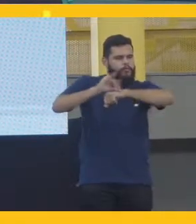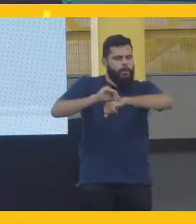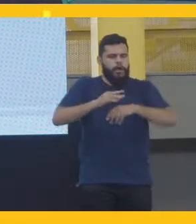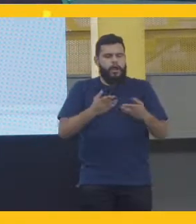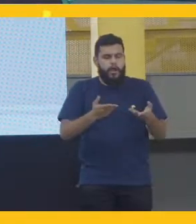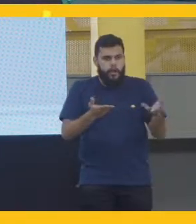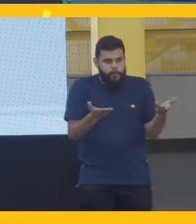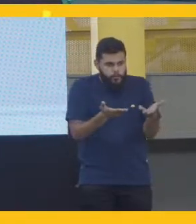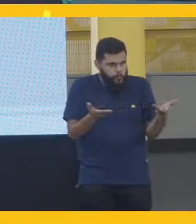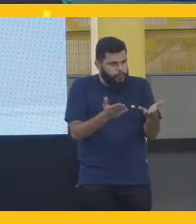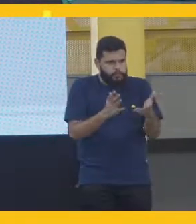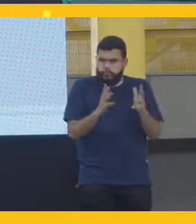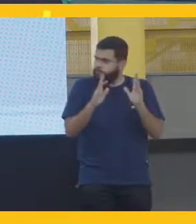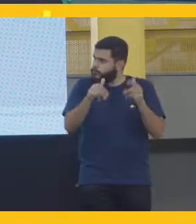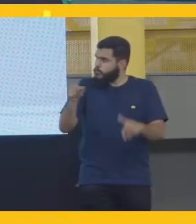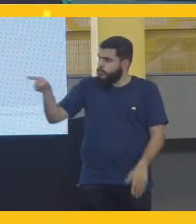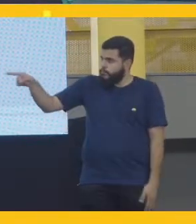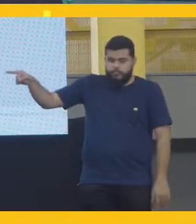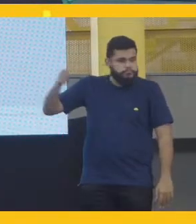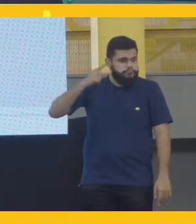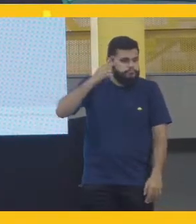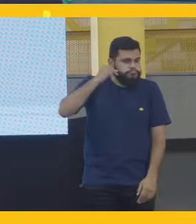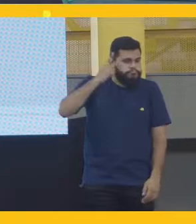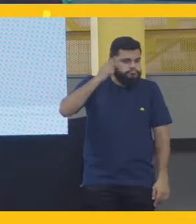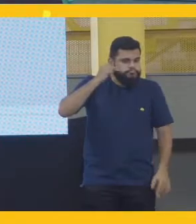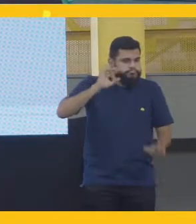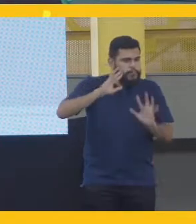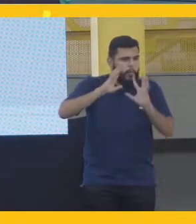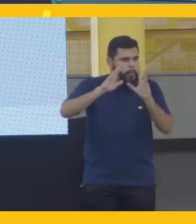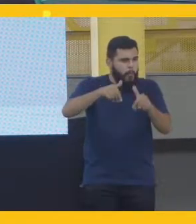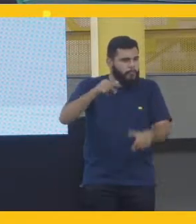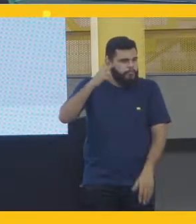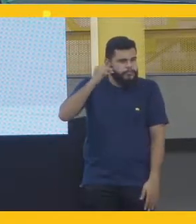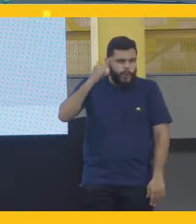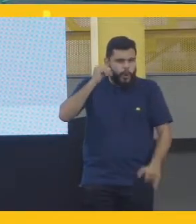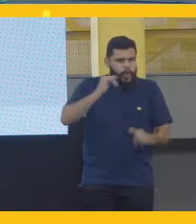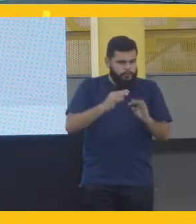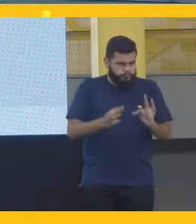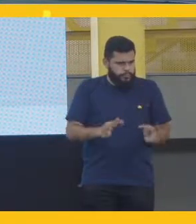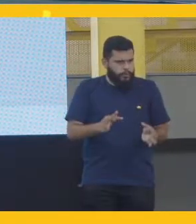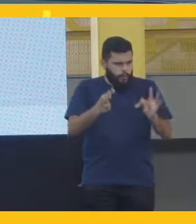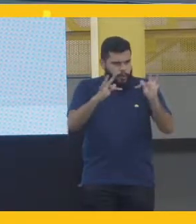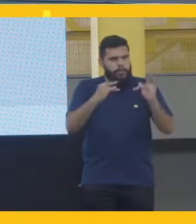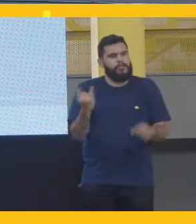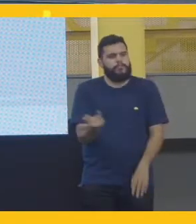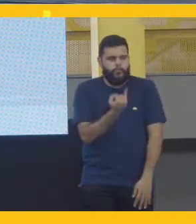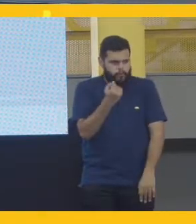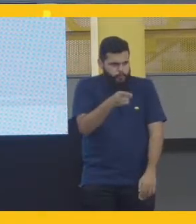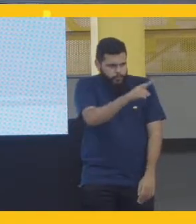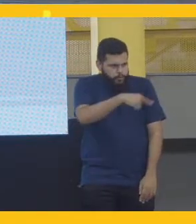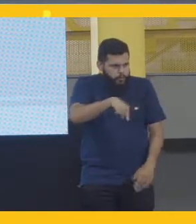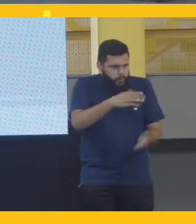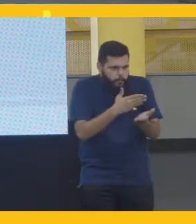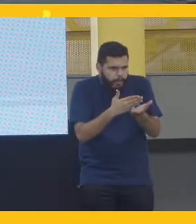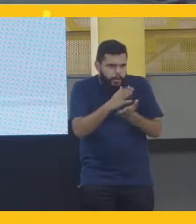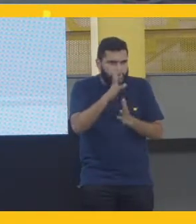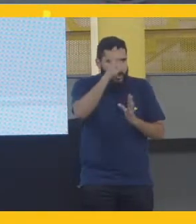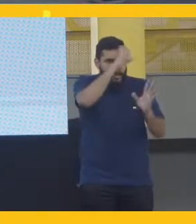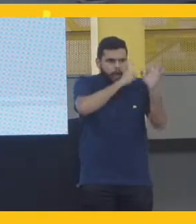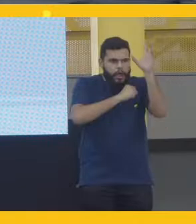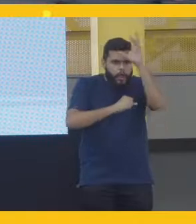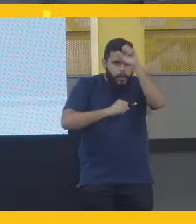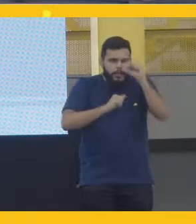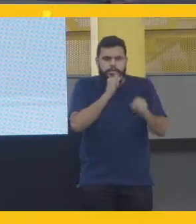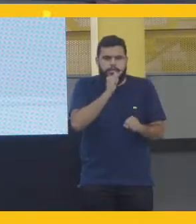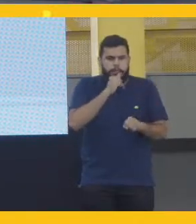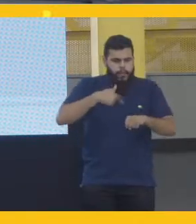agora, está tudo aqui. Então, fiquem sabendo, é importante que vocês comecem a aprender a divulgar o trabalho